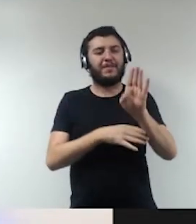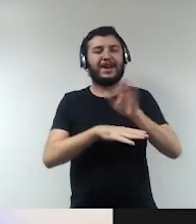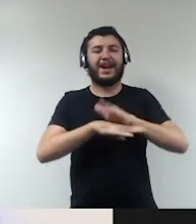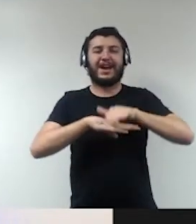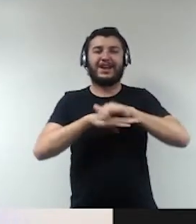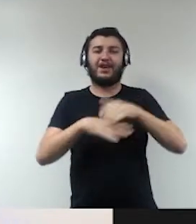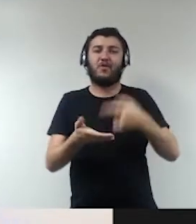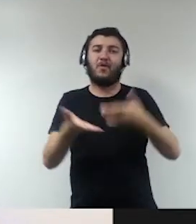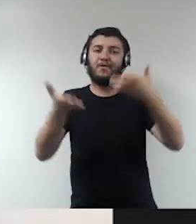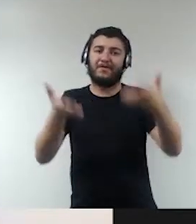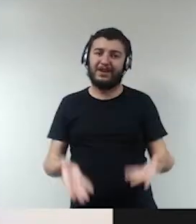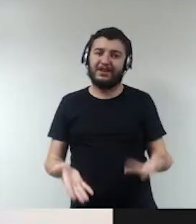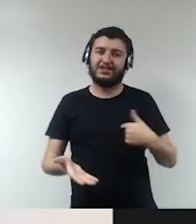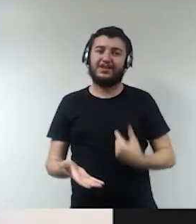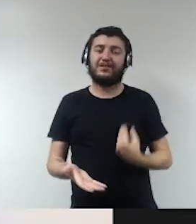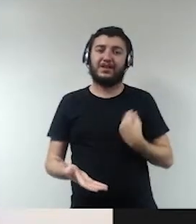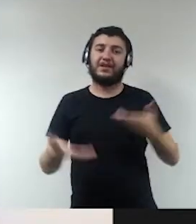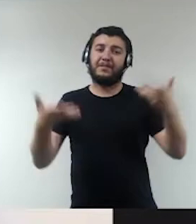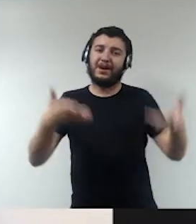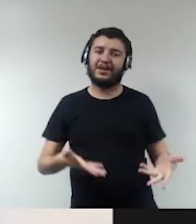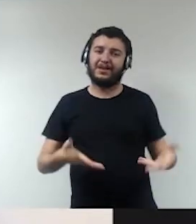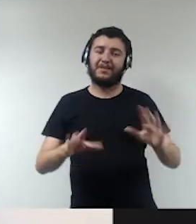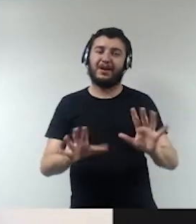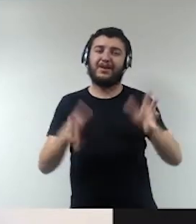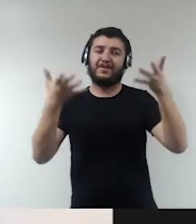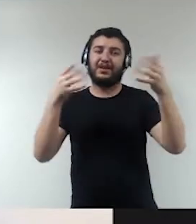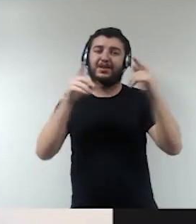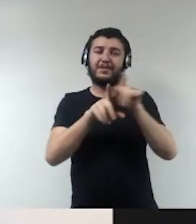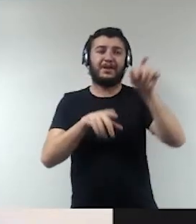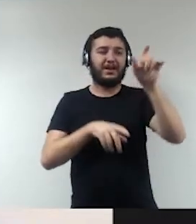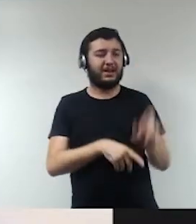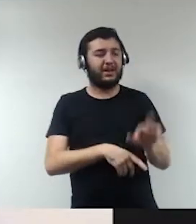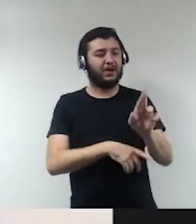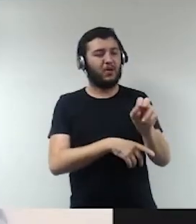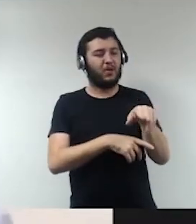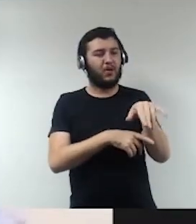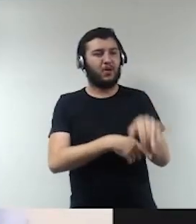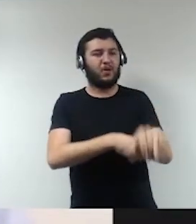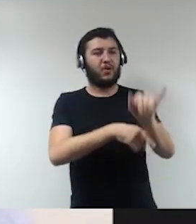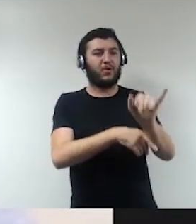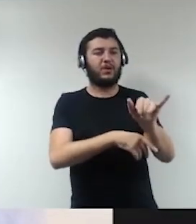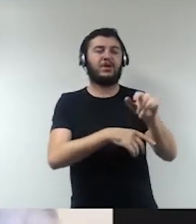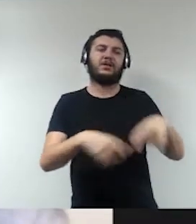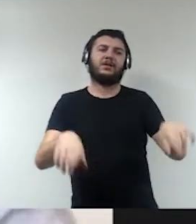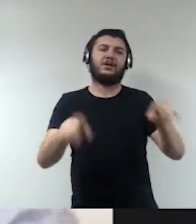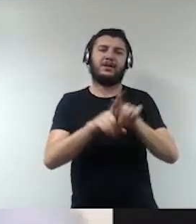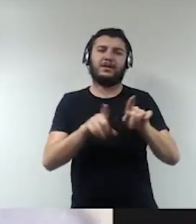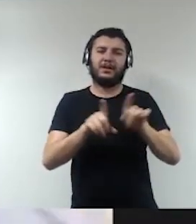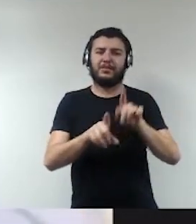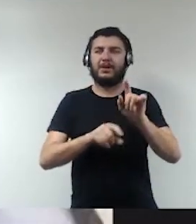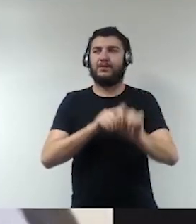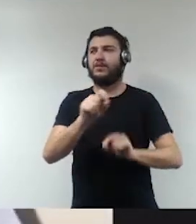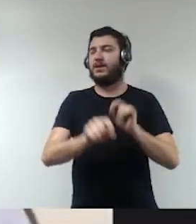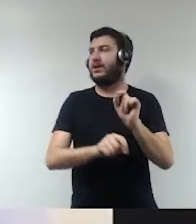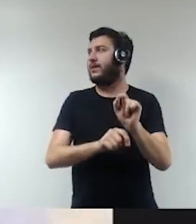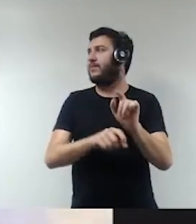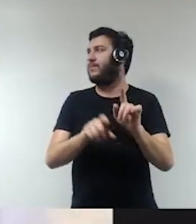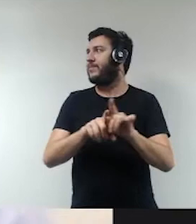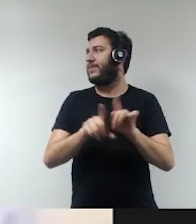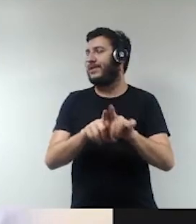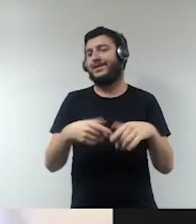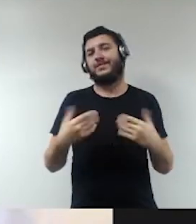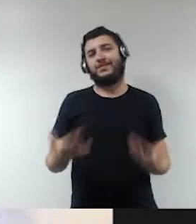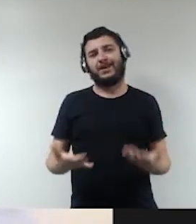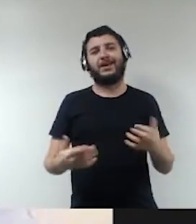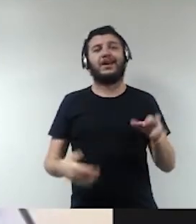Nacional, principalmente na pessoa do Dr. Rony Duarte, também recifense, seu